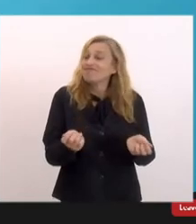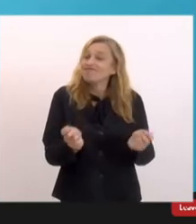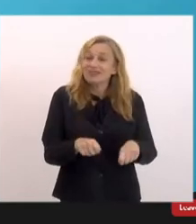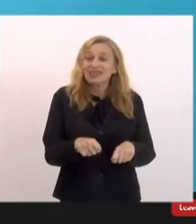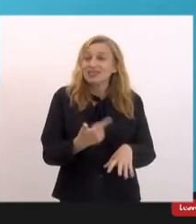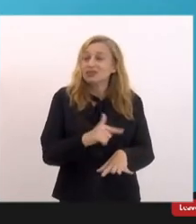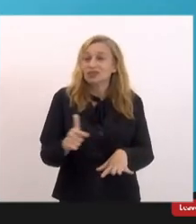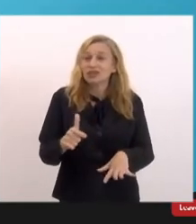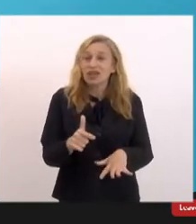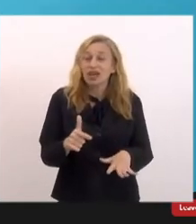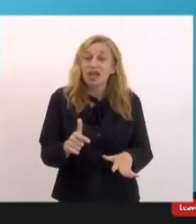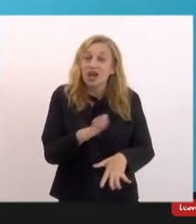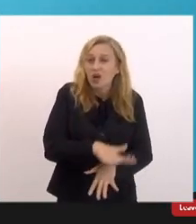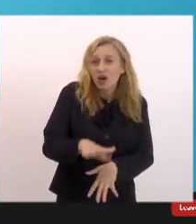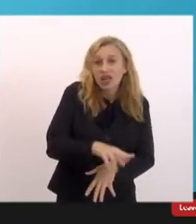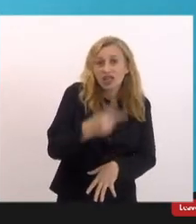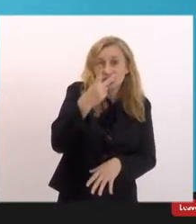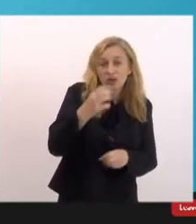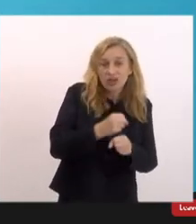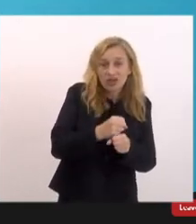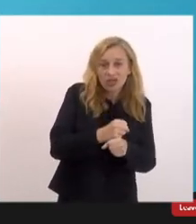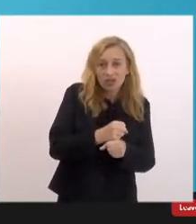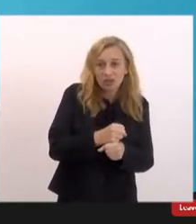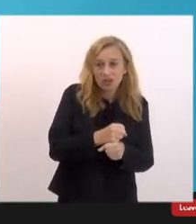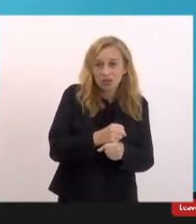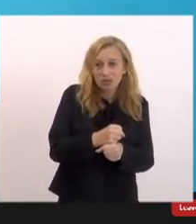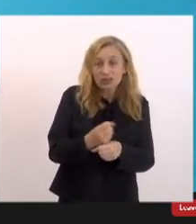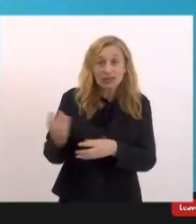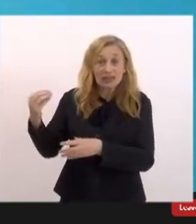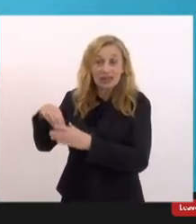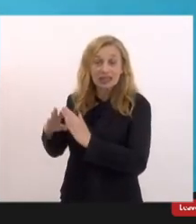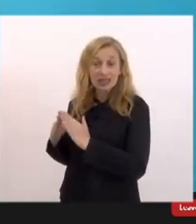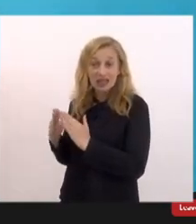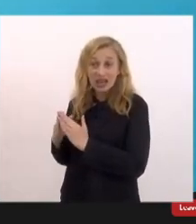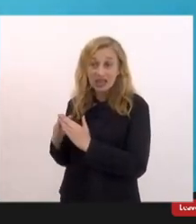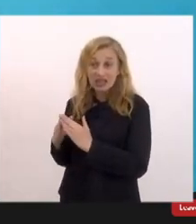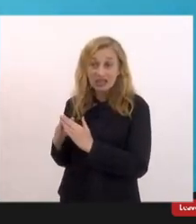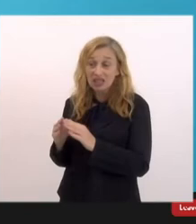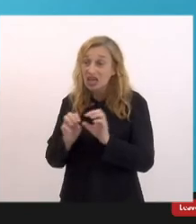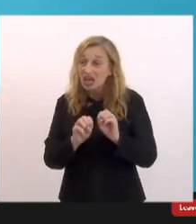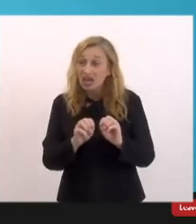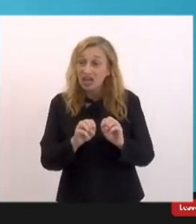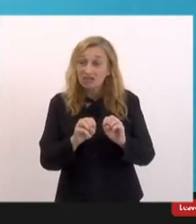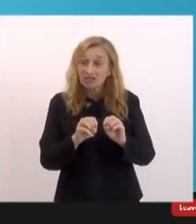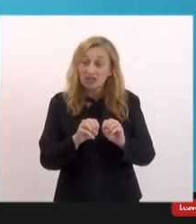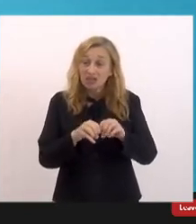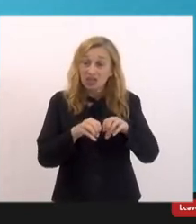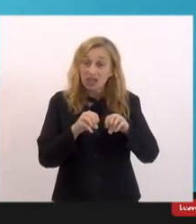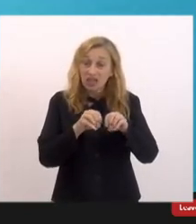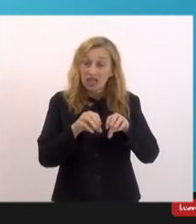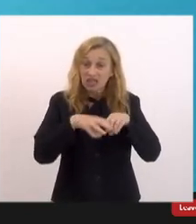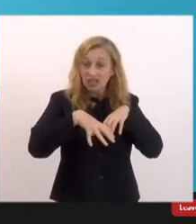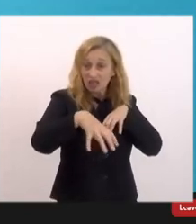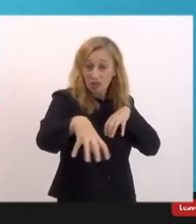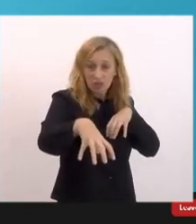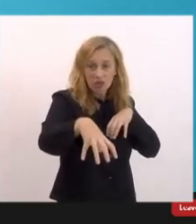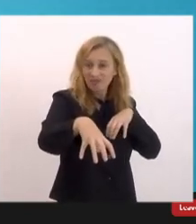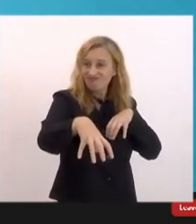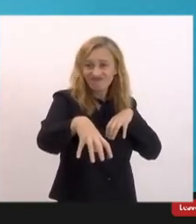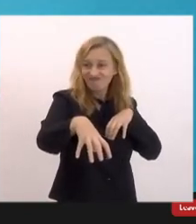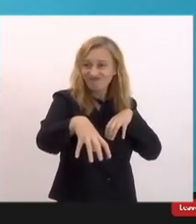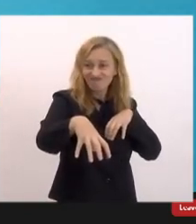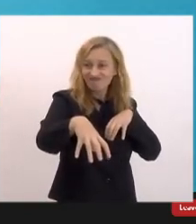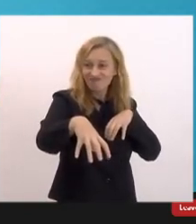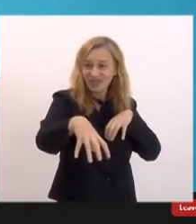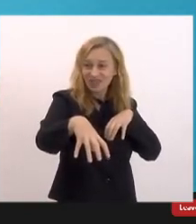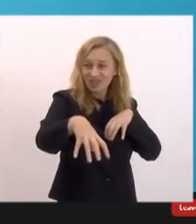É uma criança que está 2 anos fora da escola e o ensino remoto não fez bem para ninguém que tem deficiência intelectual,